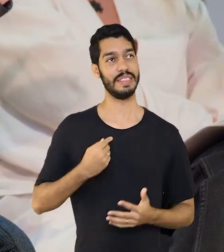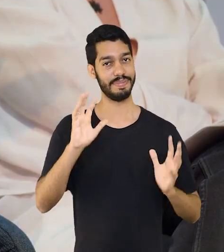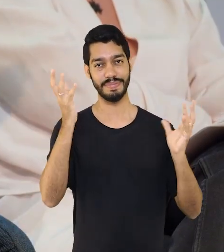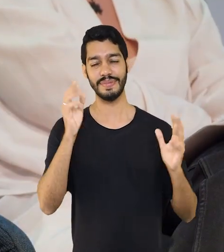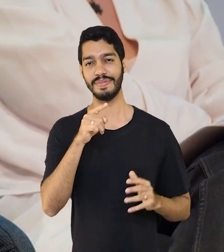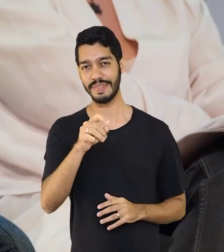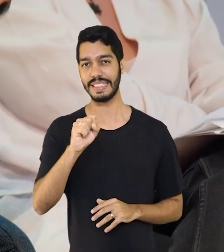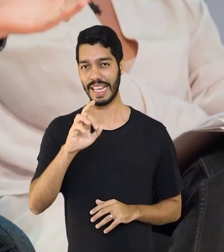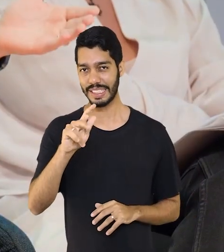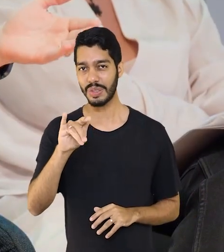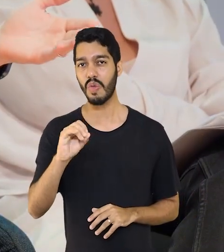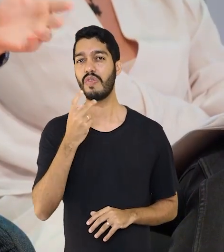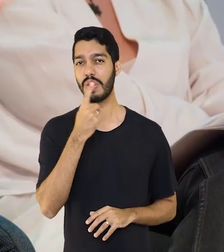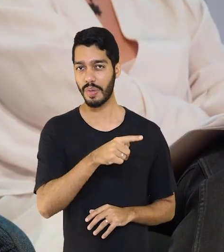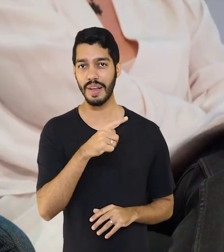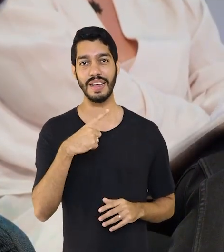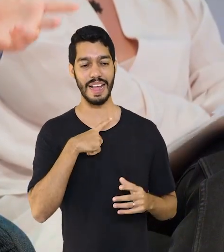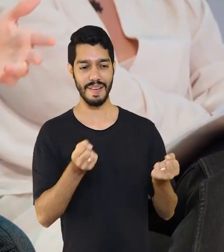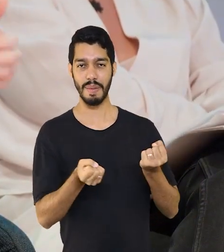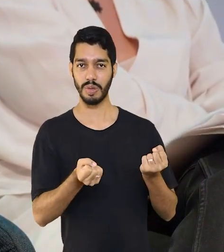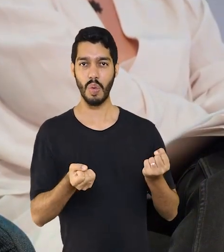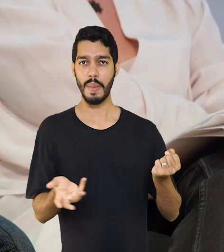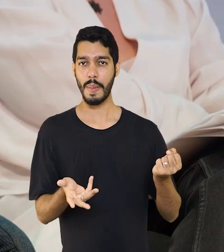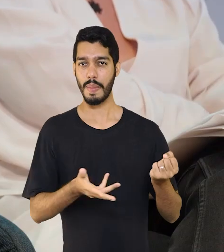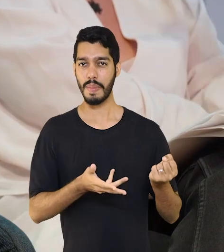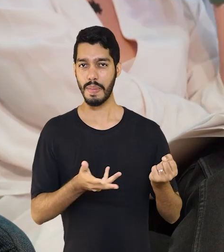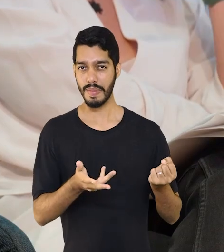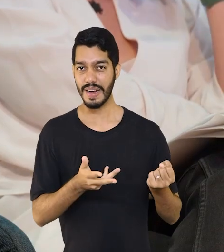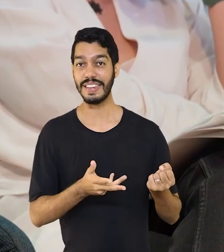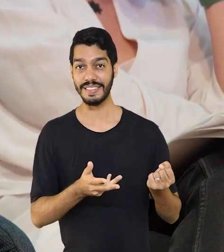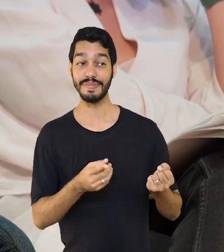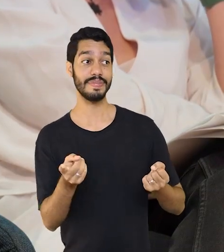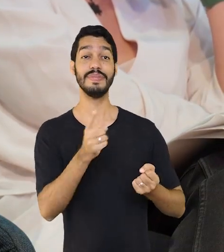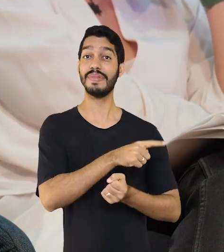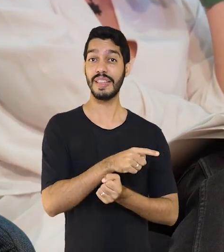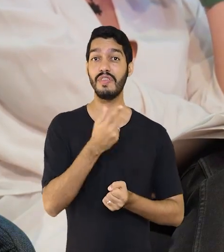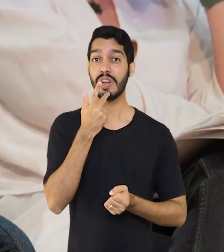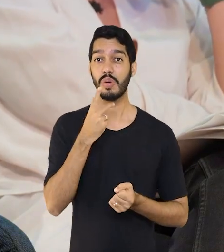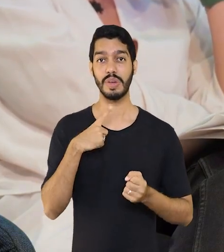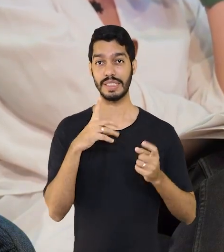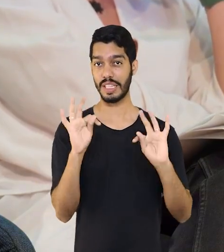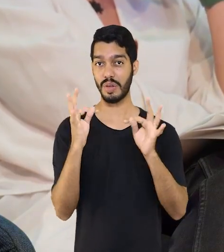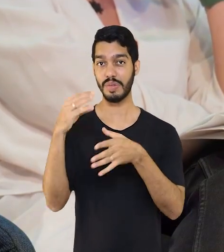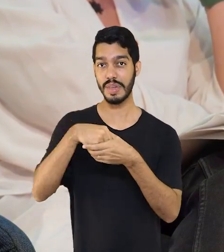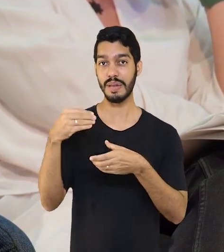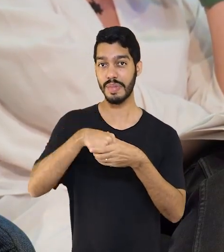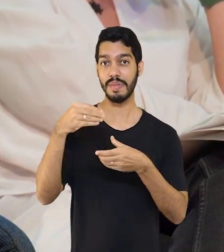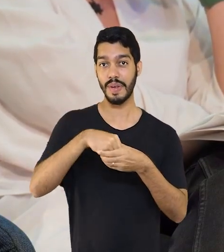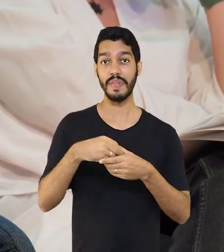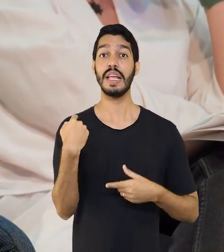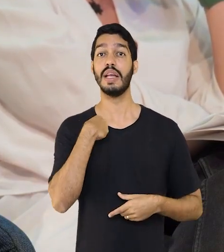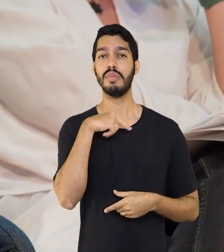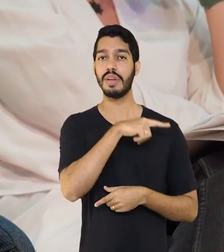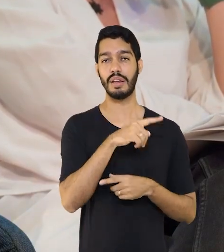Sérgio começou a falar sobre o carro lá na velocidade de 150 km, e ela falou muito oportunamente sobre as tecnologias que a gente pode usar, e eu estou